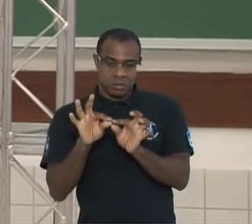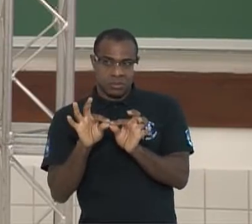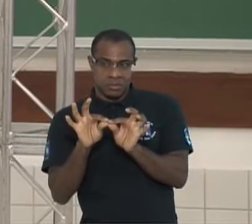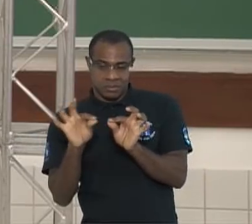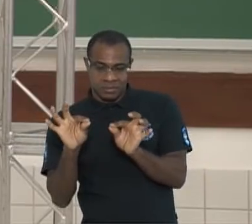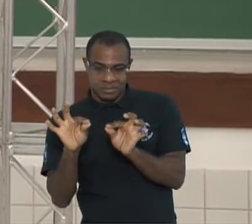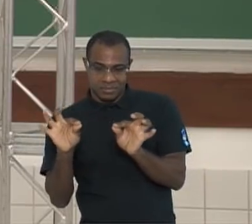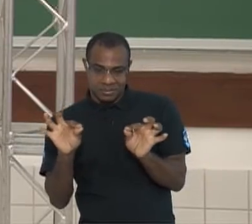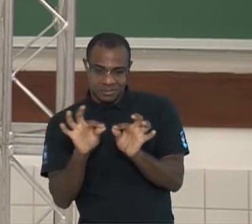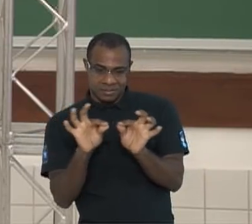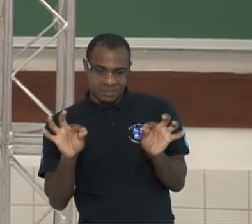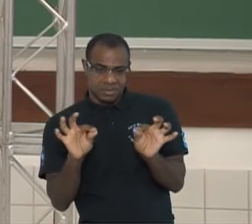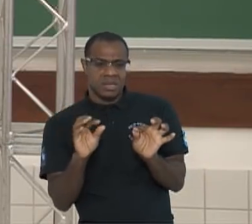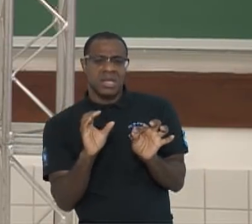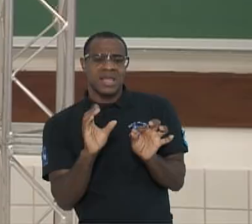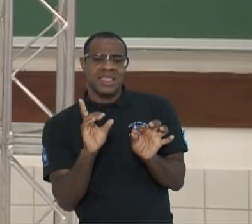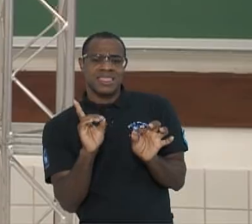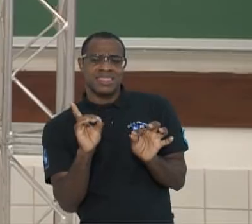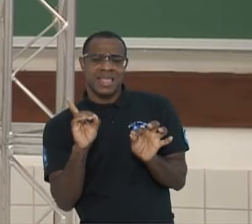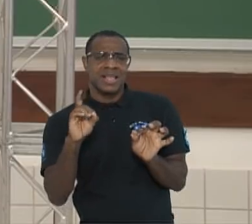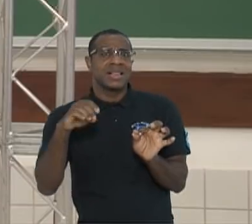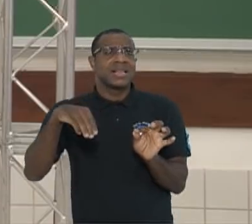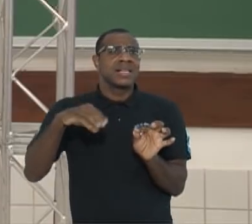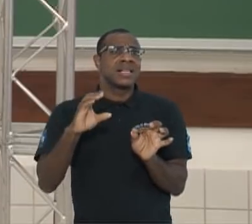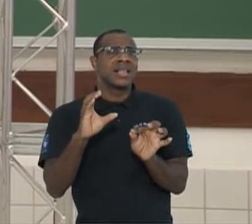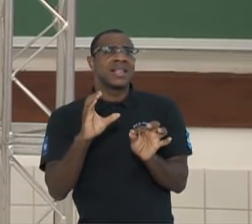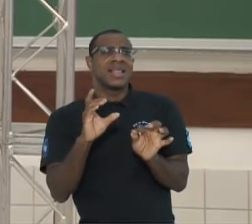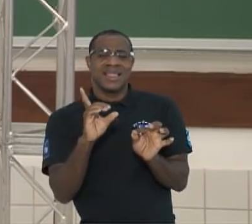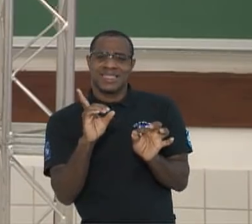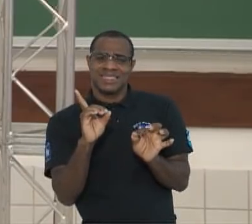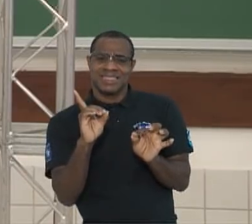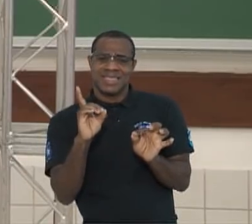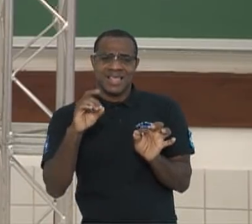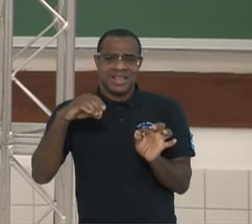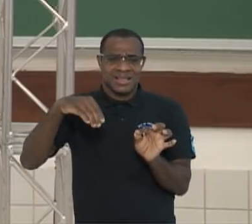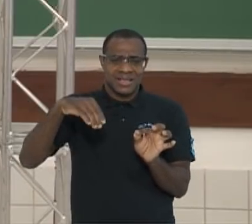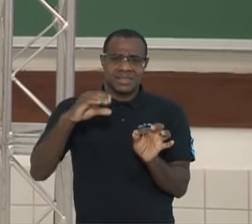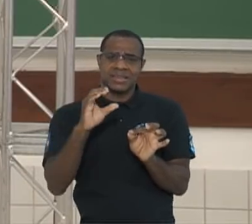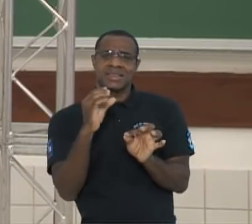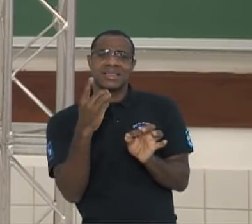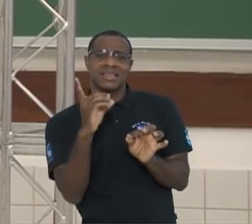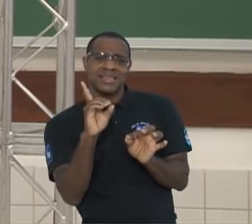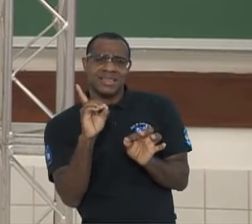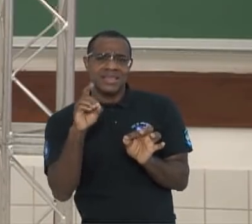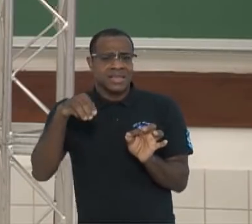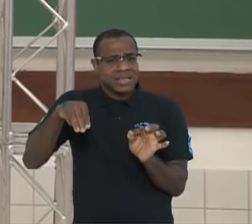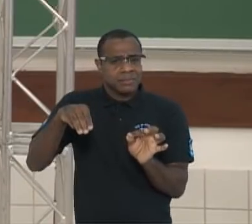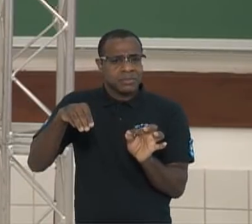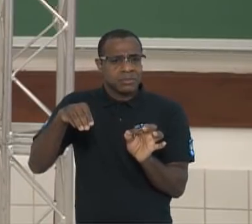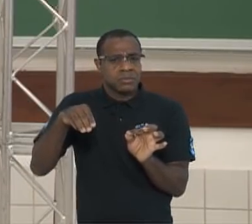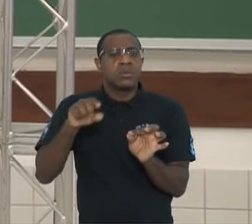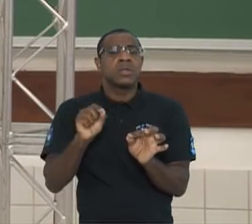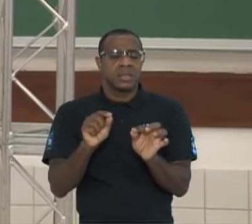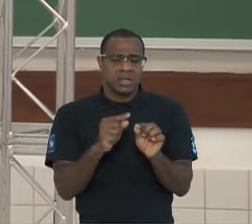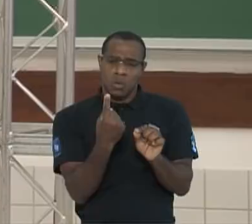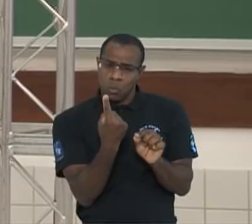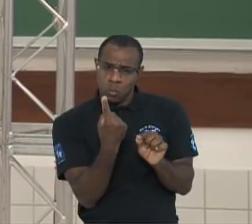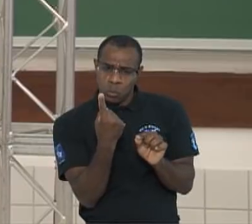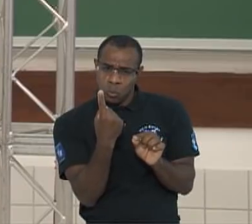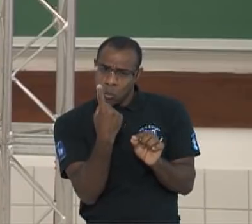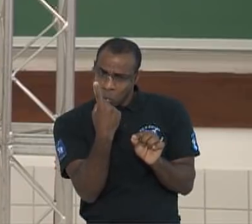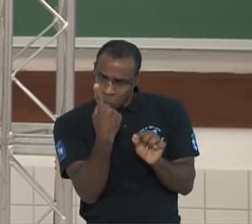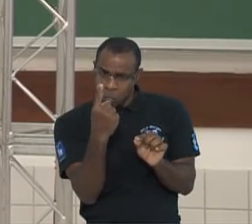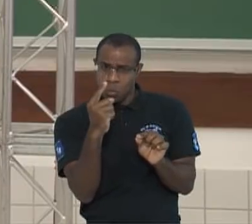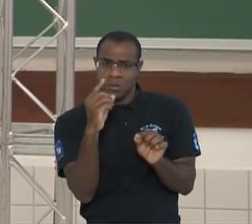tem... Ah, professor, eu não sei o que é decímetro. O que é decímetro? 1 decímetro equivale a 10 centímetros, né?